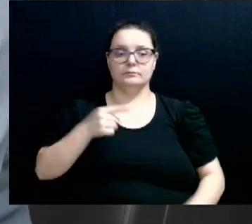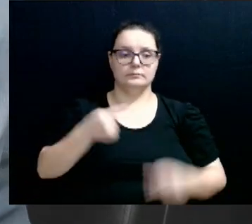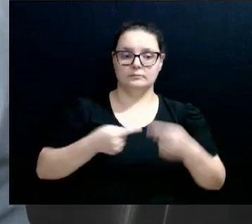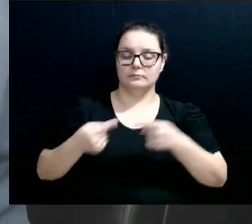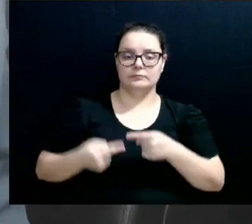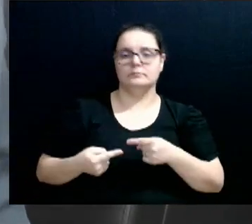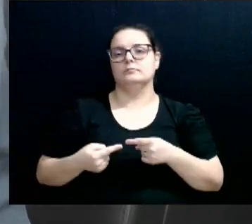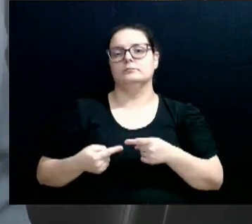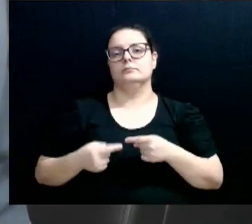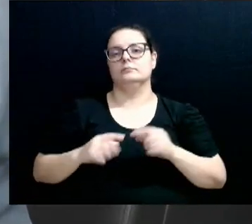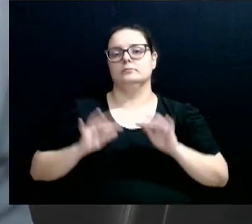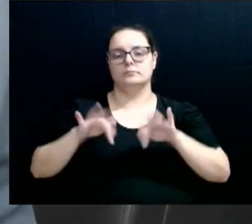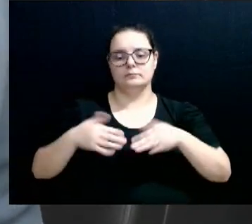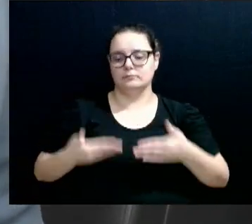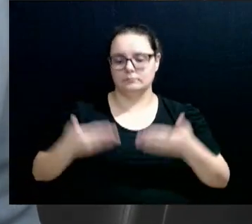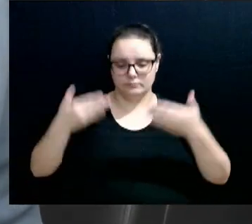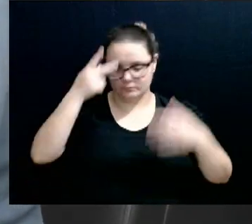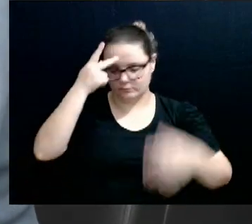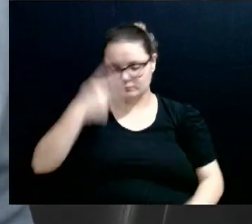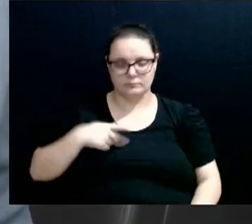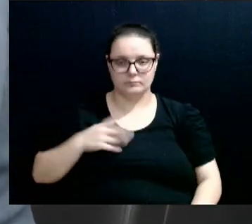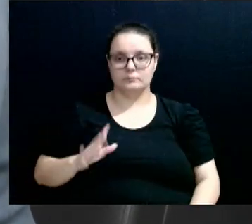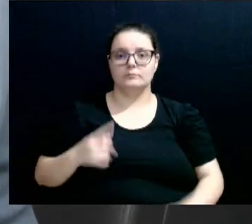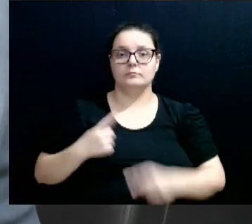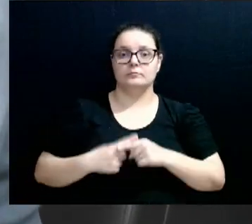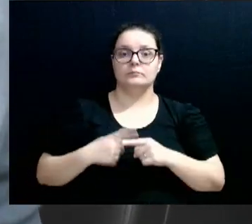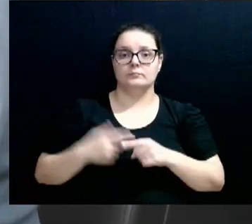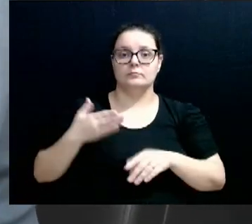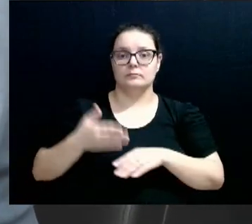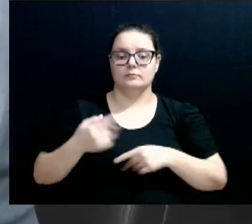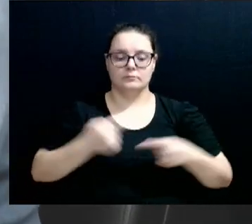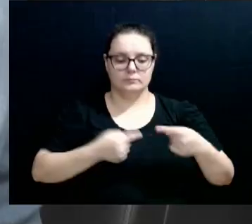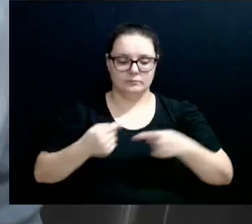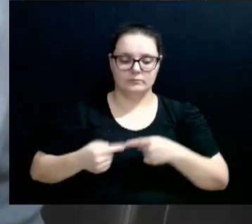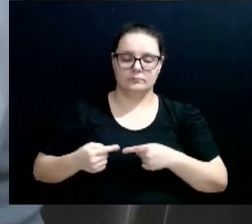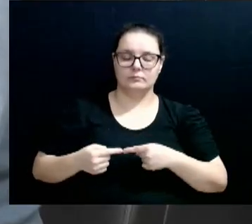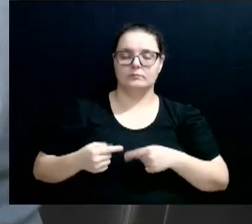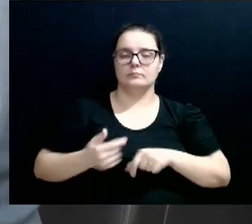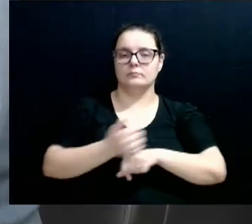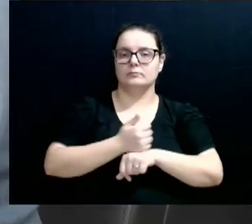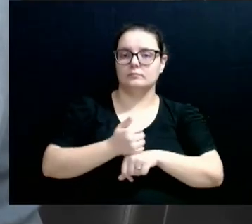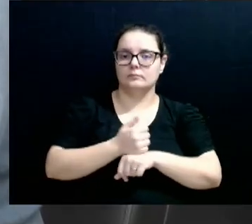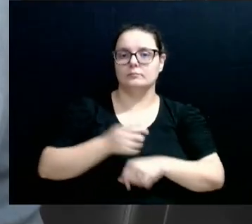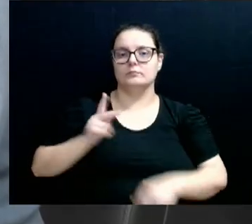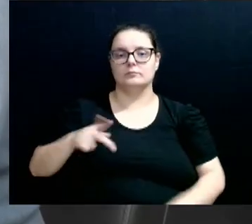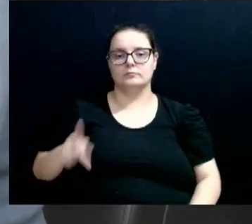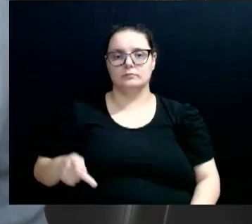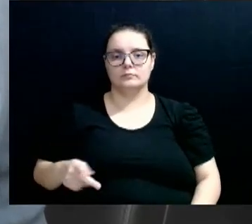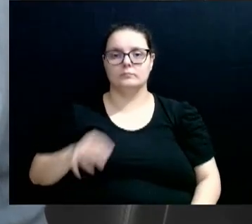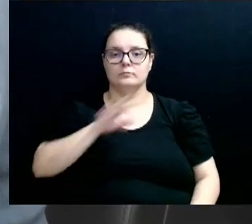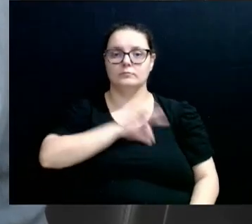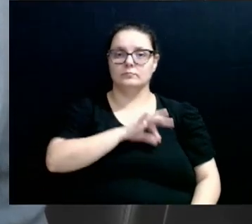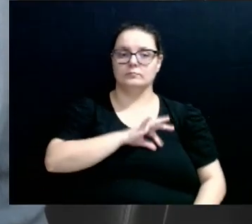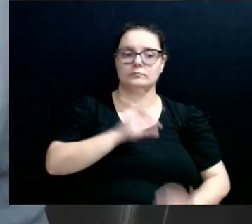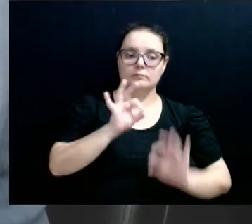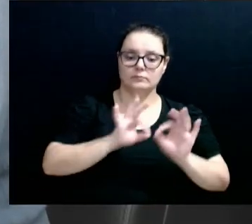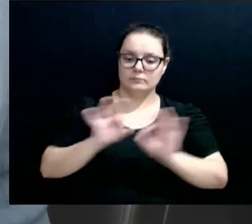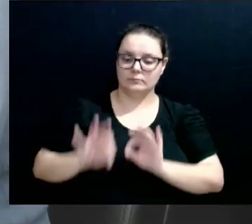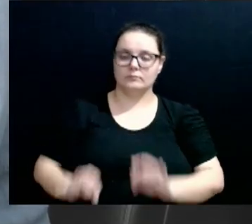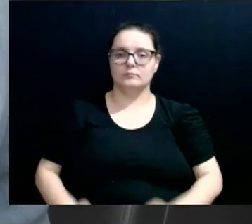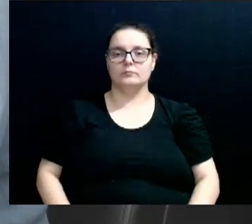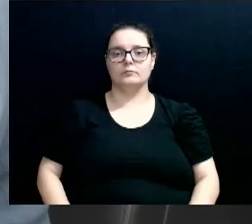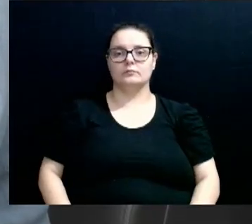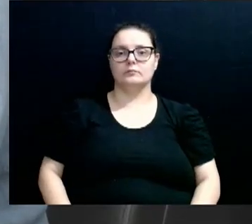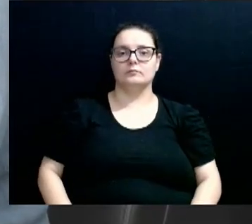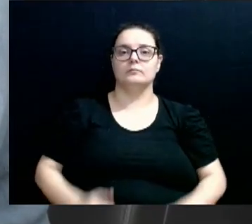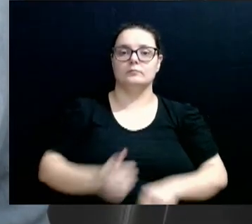vai lá discutir a carreira do professor, a questão salarial, a organização desse profissional? Porque